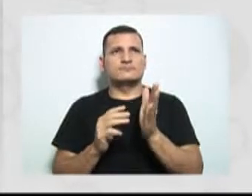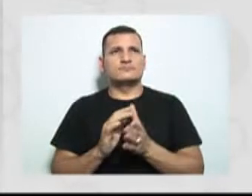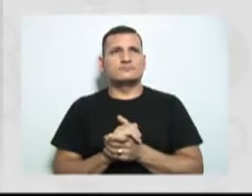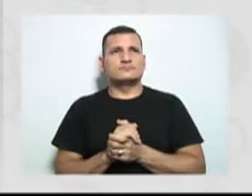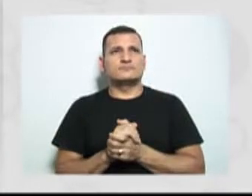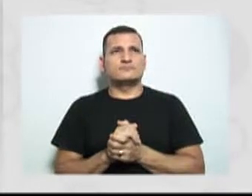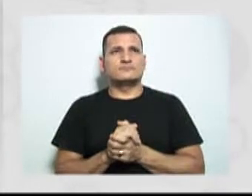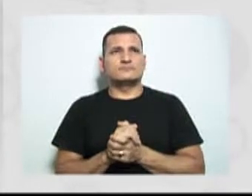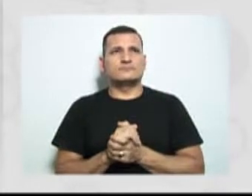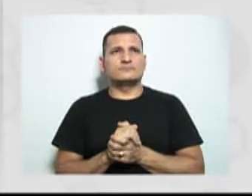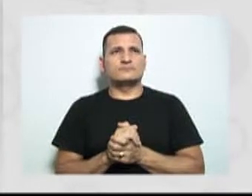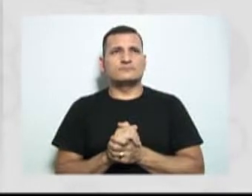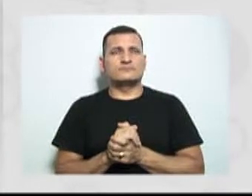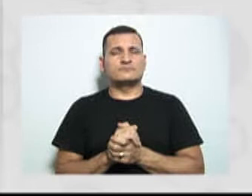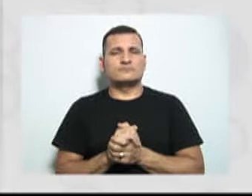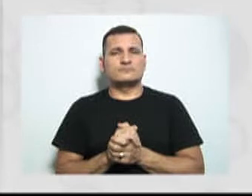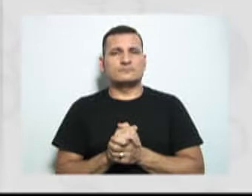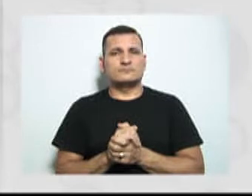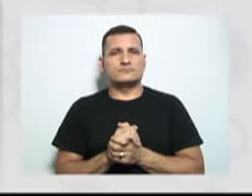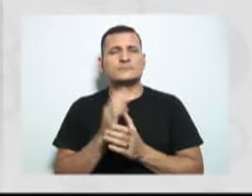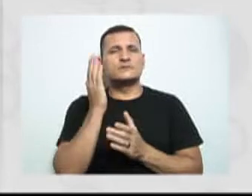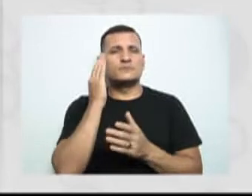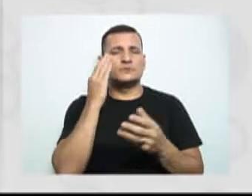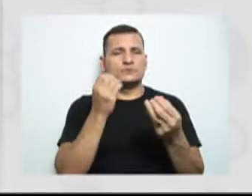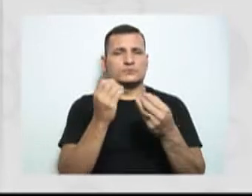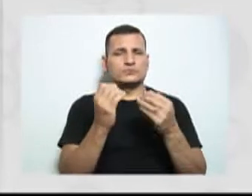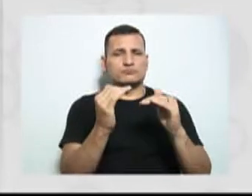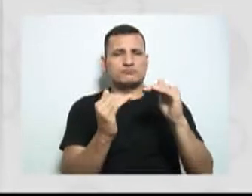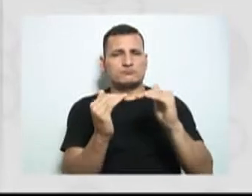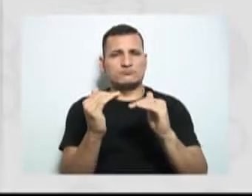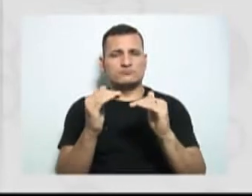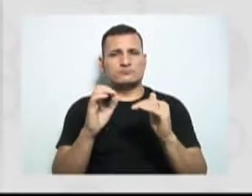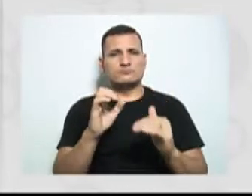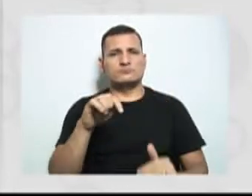Para determinação do ponto de equilíbrio.